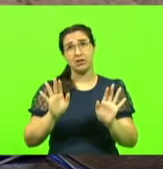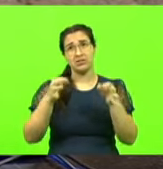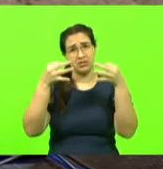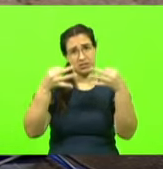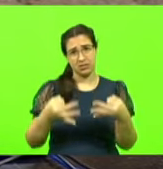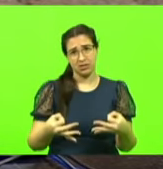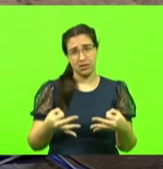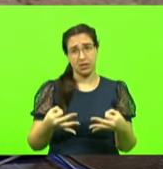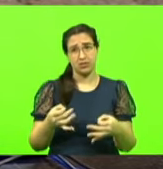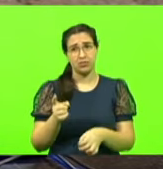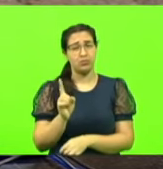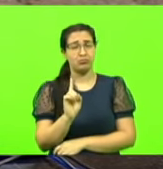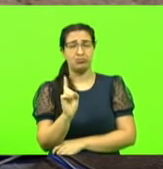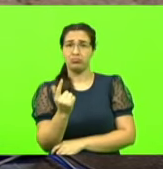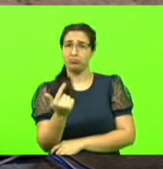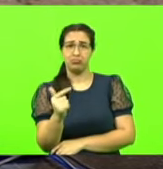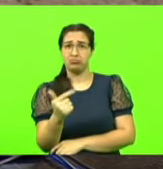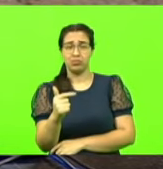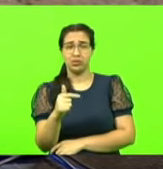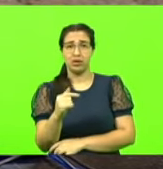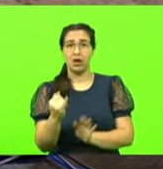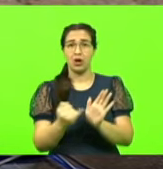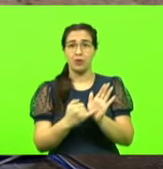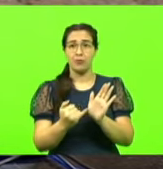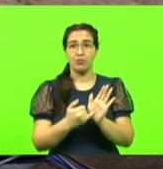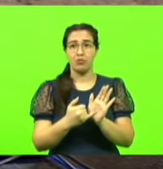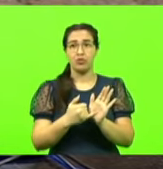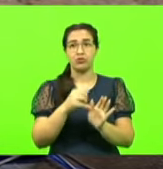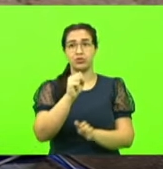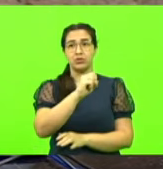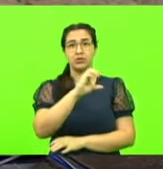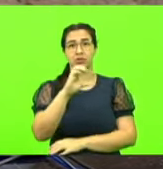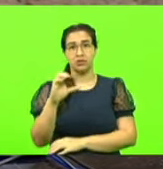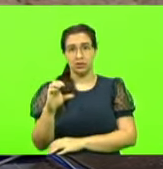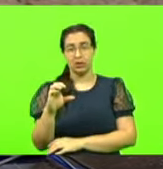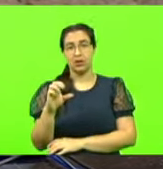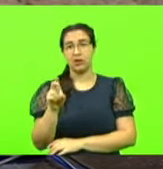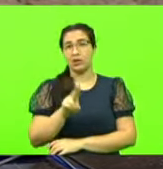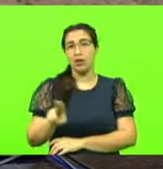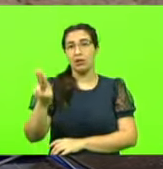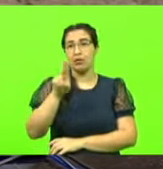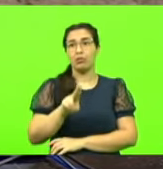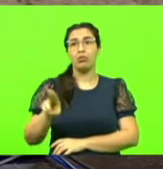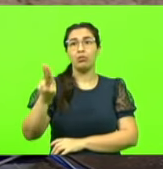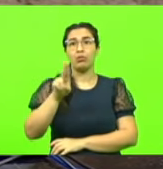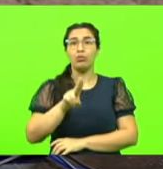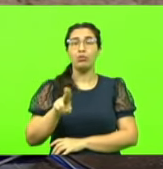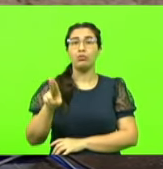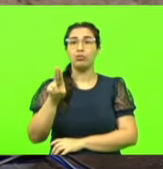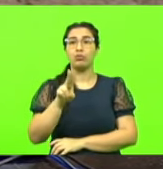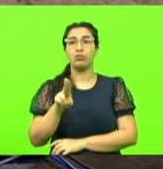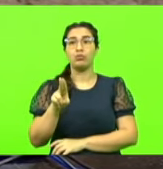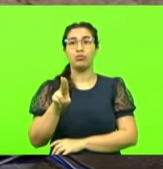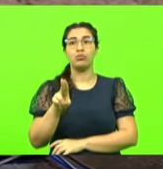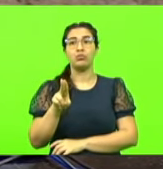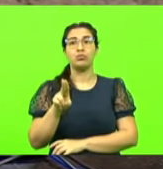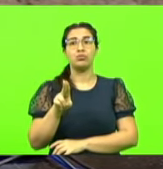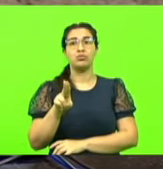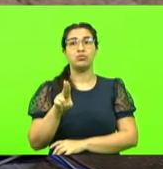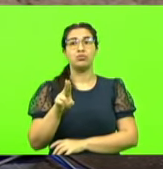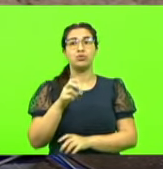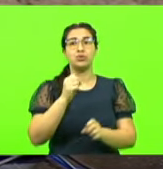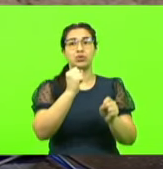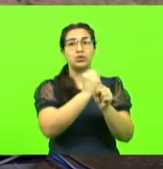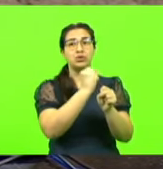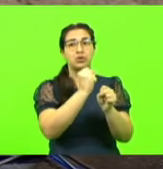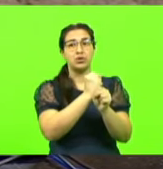o dinheiro dos impostos catarinenses sejam utilizados para fazer obras que não é